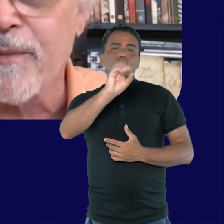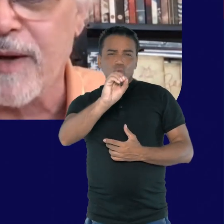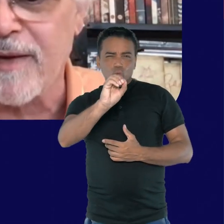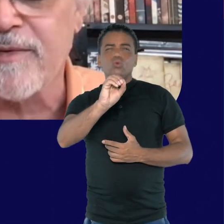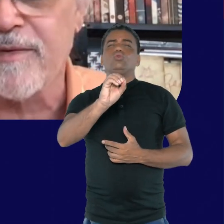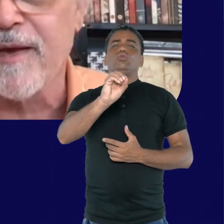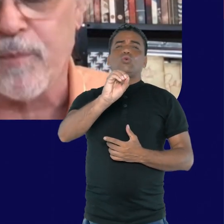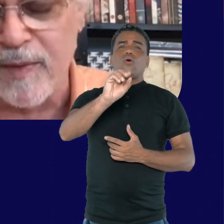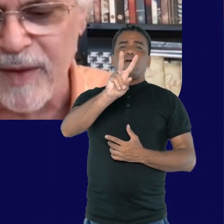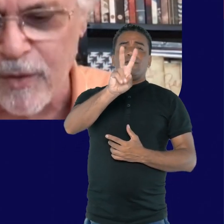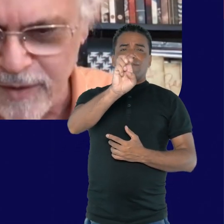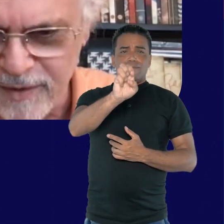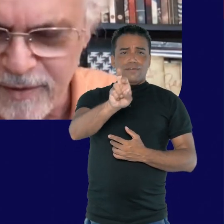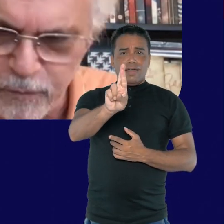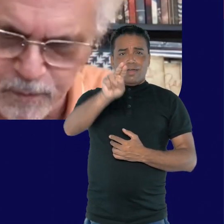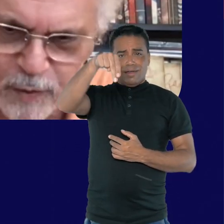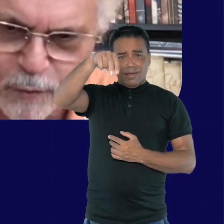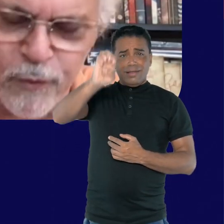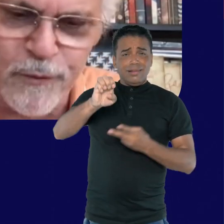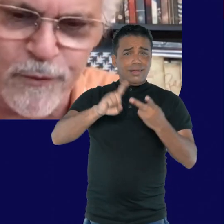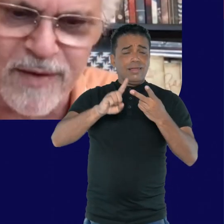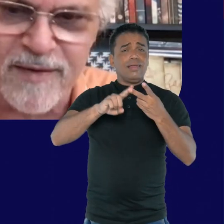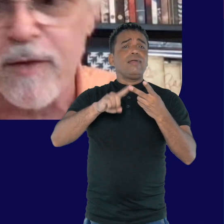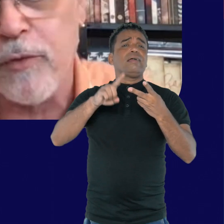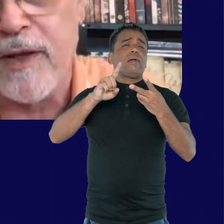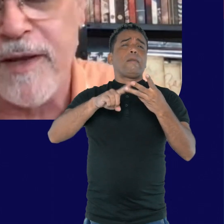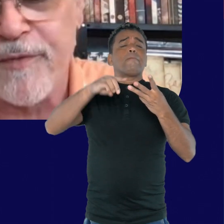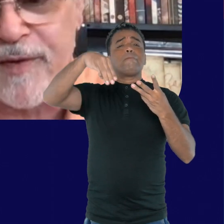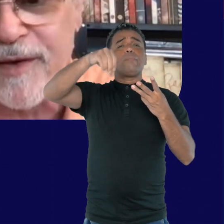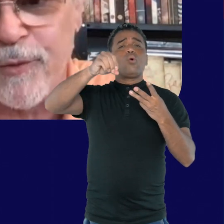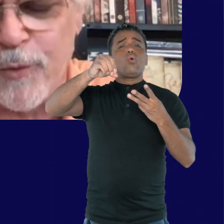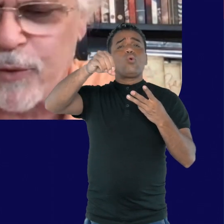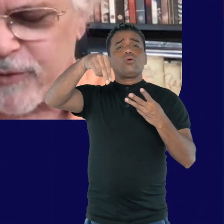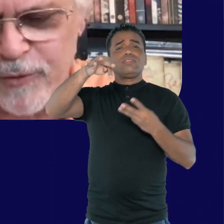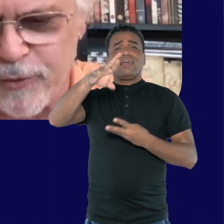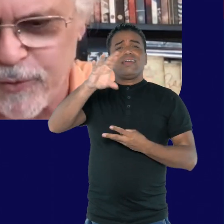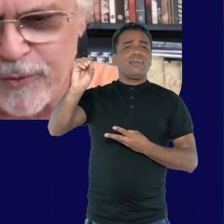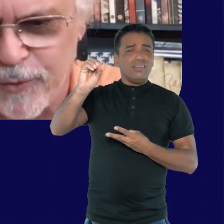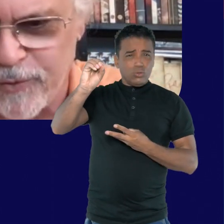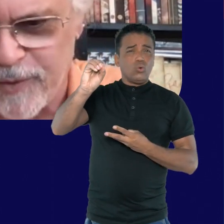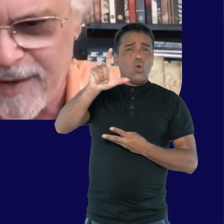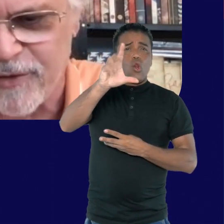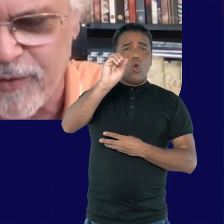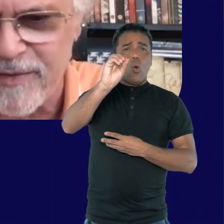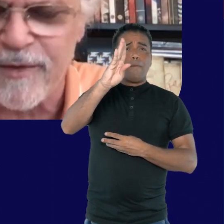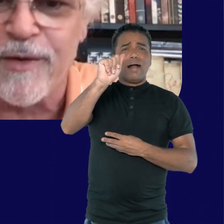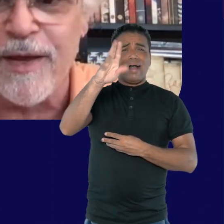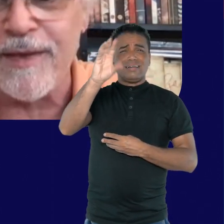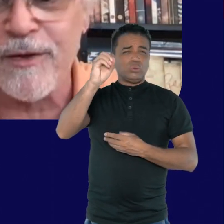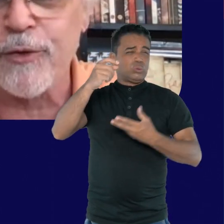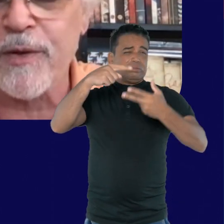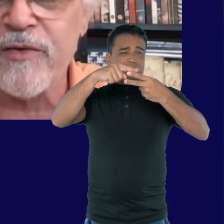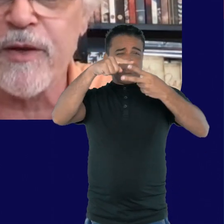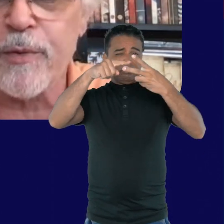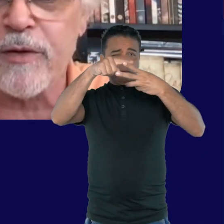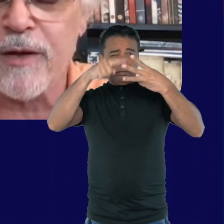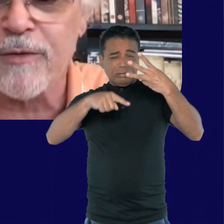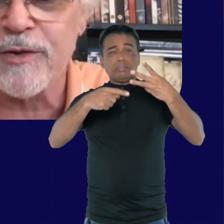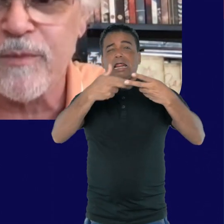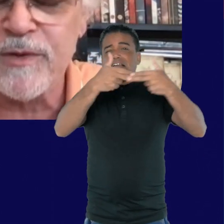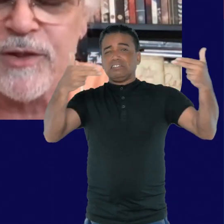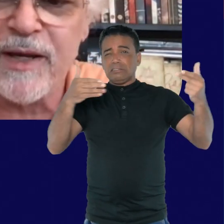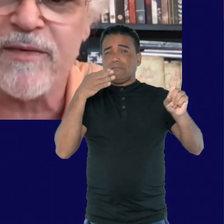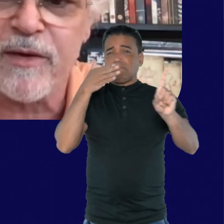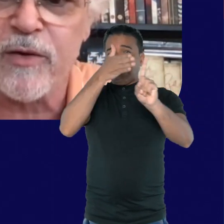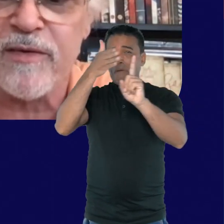Lobato. Mas, na hora que eu fui fazer, eu não queria fazer como eles faziam. Desde o princípio,